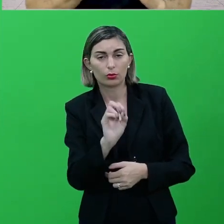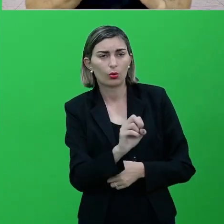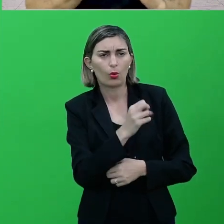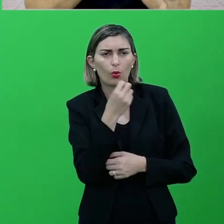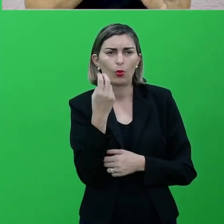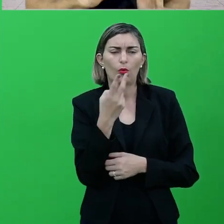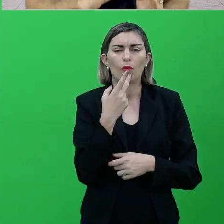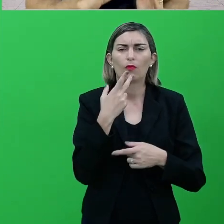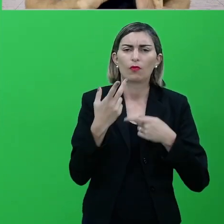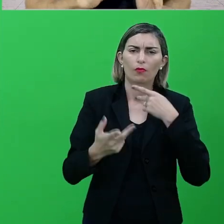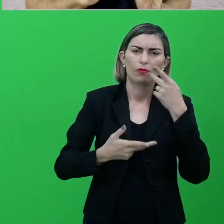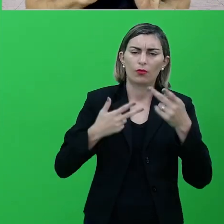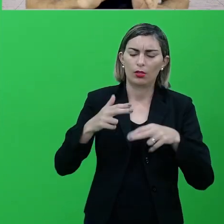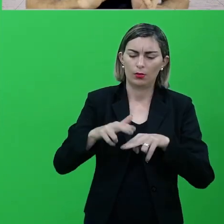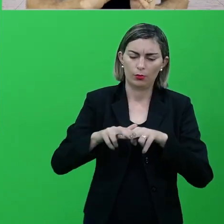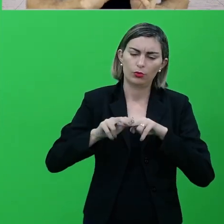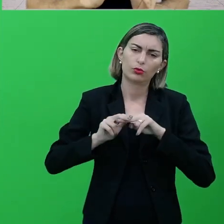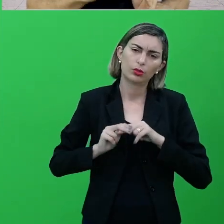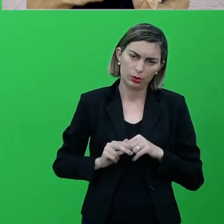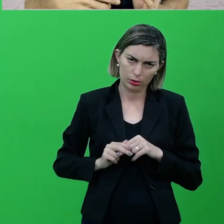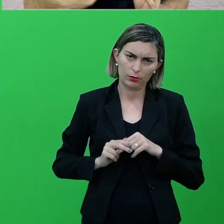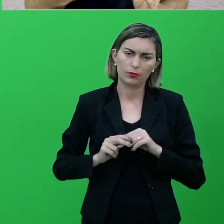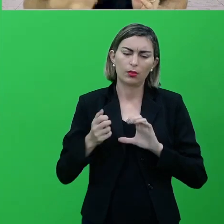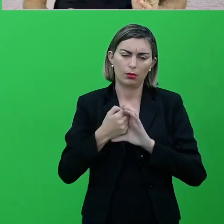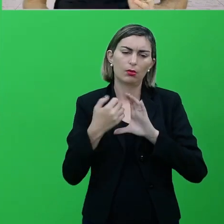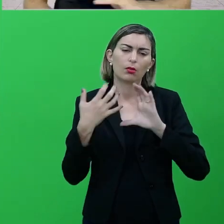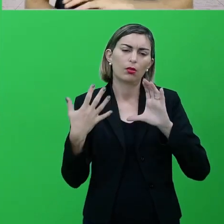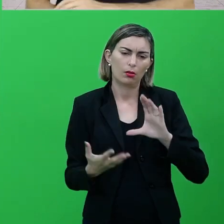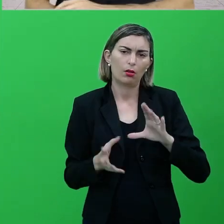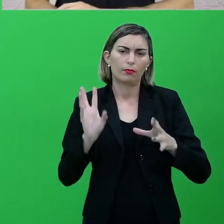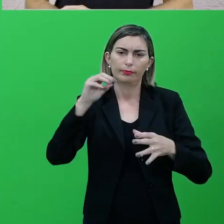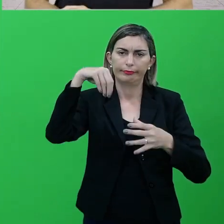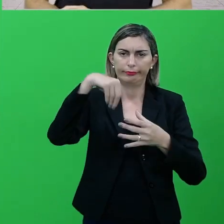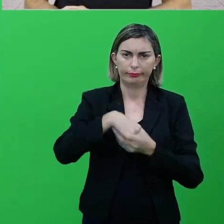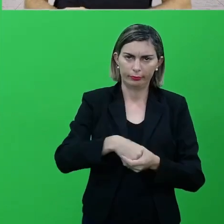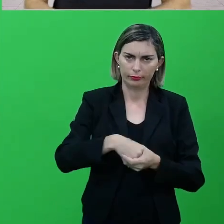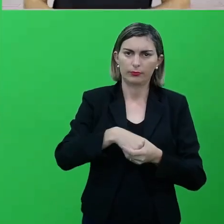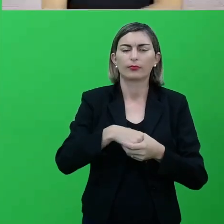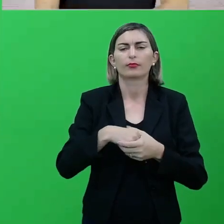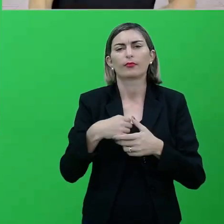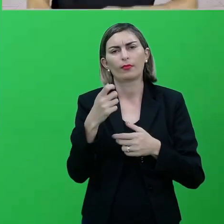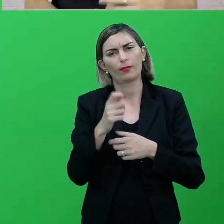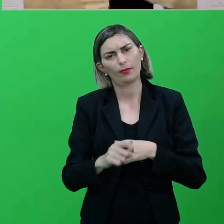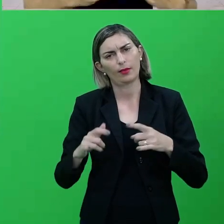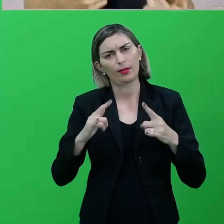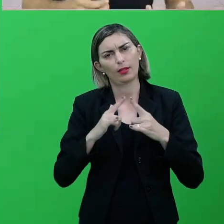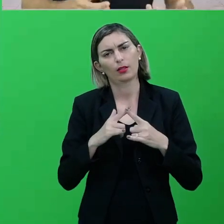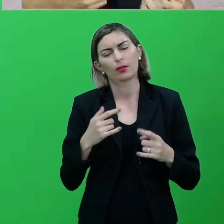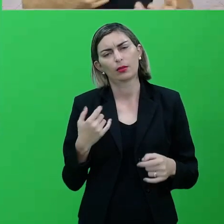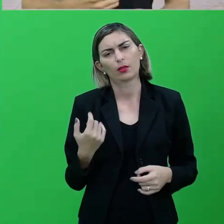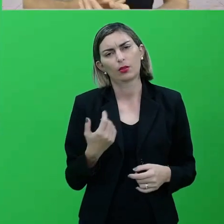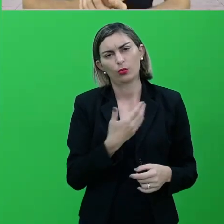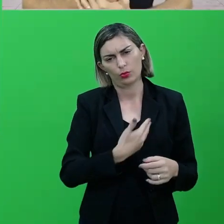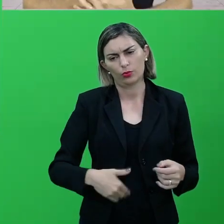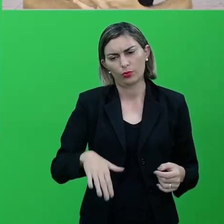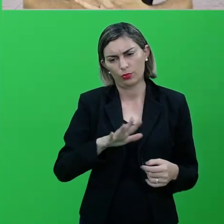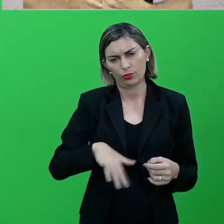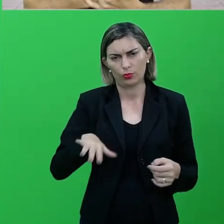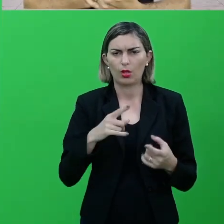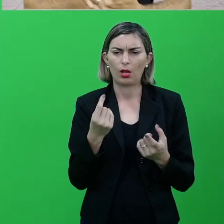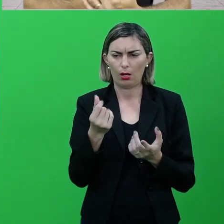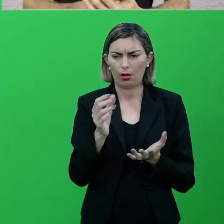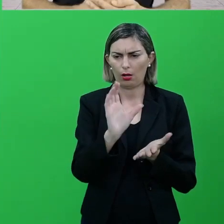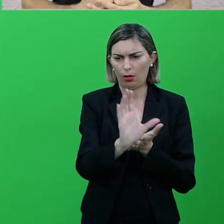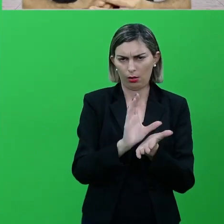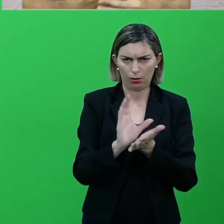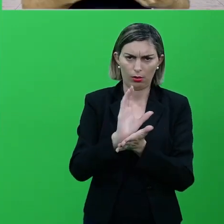gente fala aí de razões, né, e de aspectos internos à organização pública. Com relação aos recursos para a inovação no